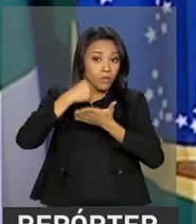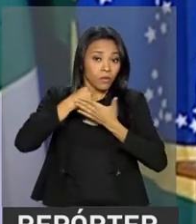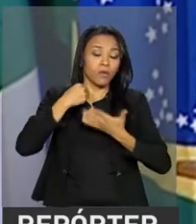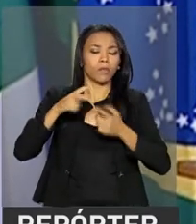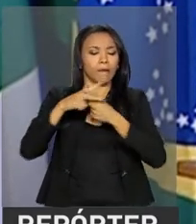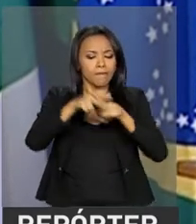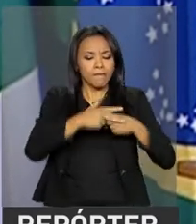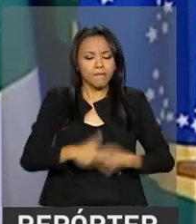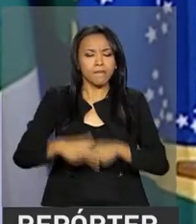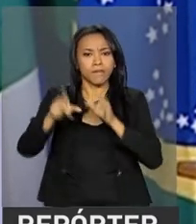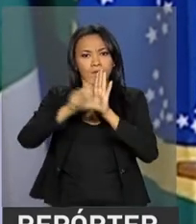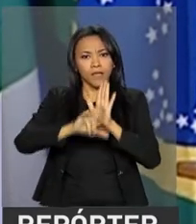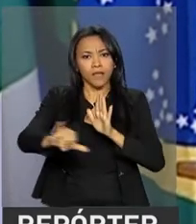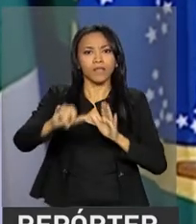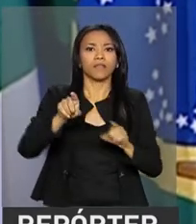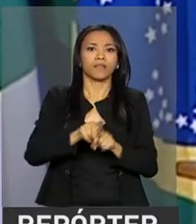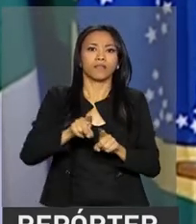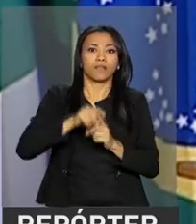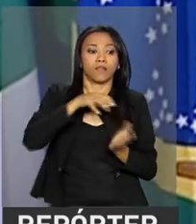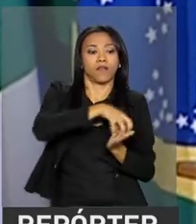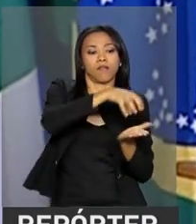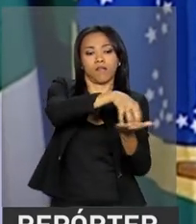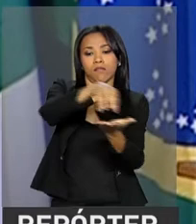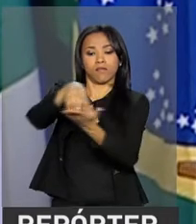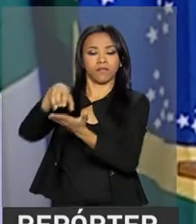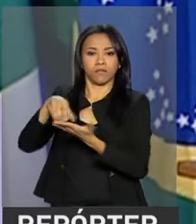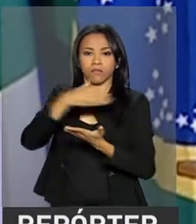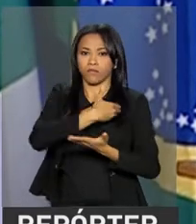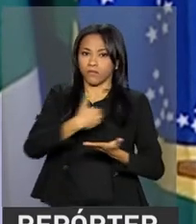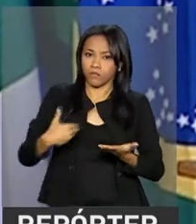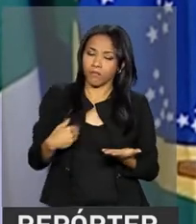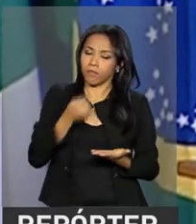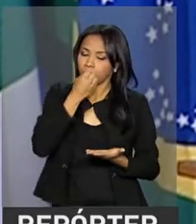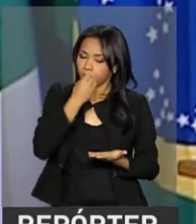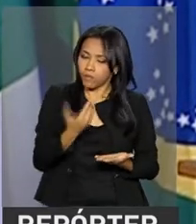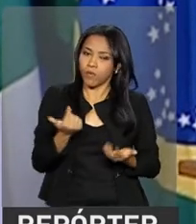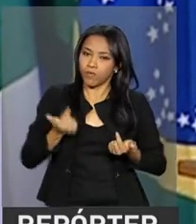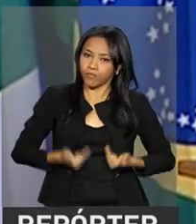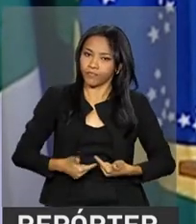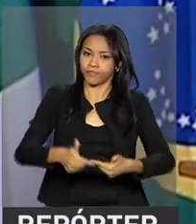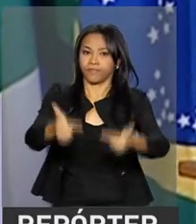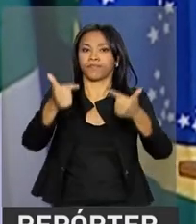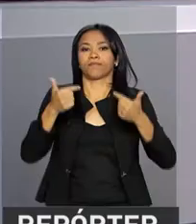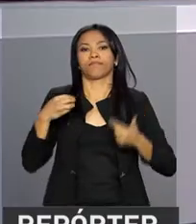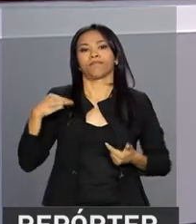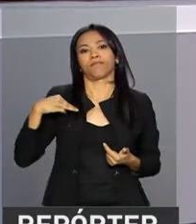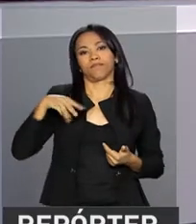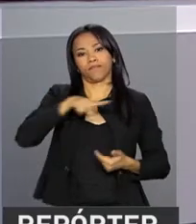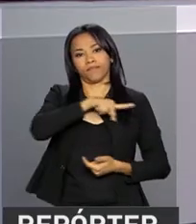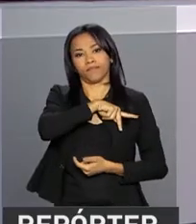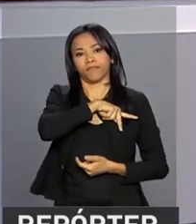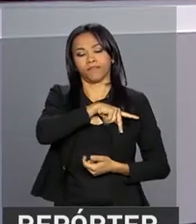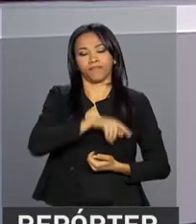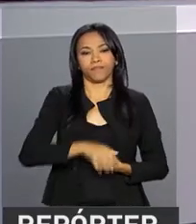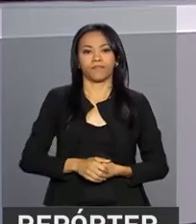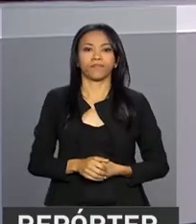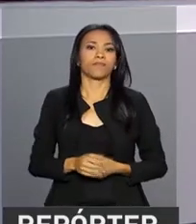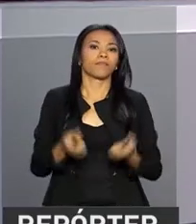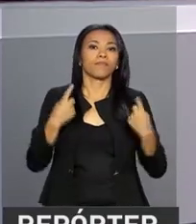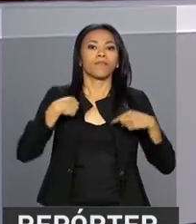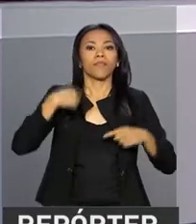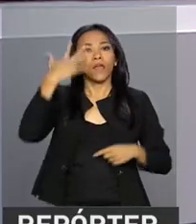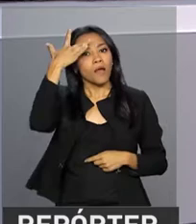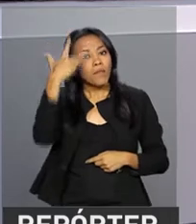e das instituições republicanas e para o bom exercício de nossas atribuições a partir de